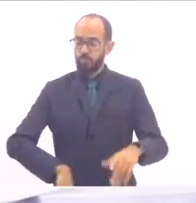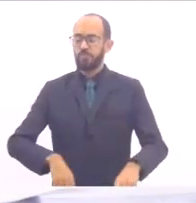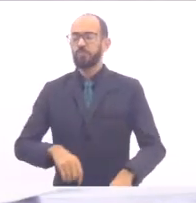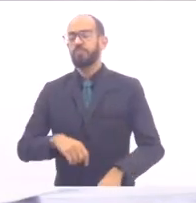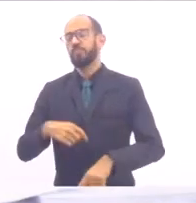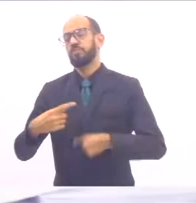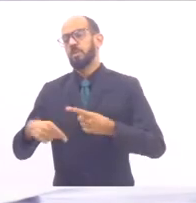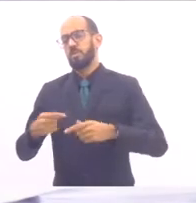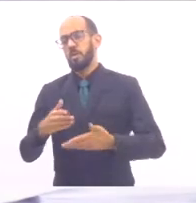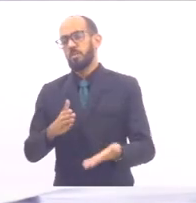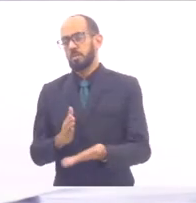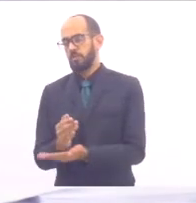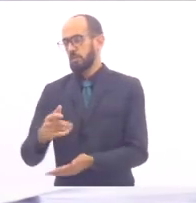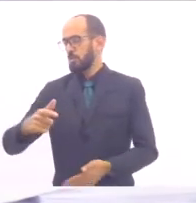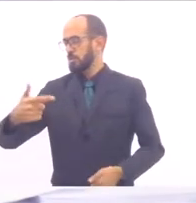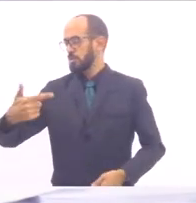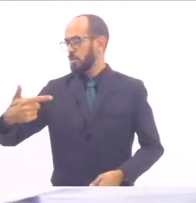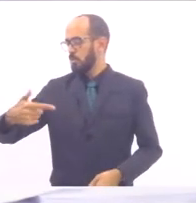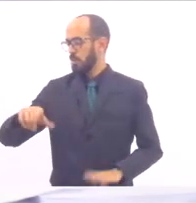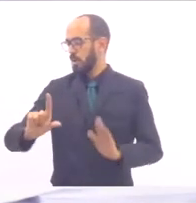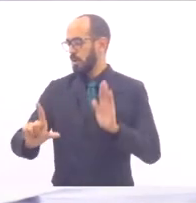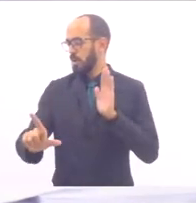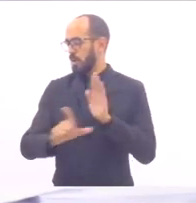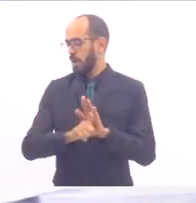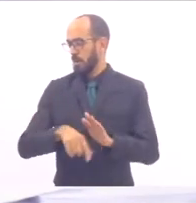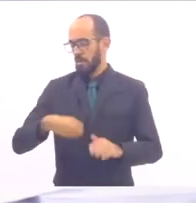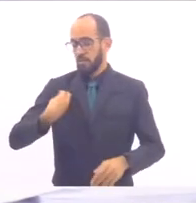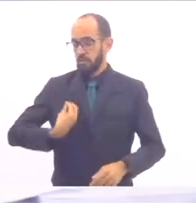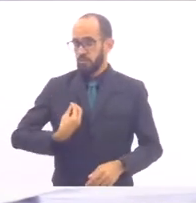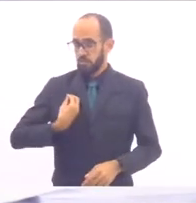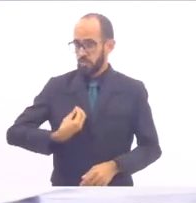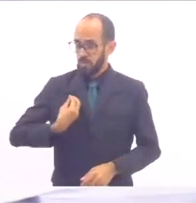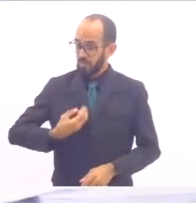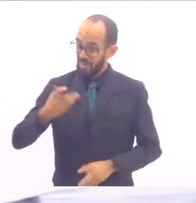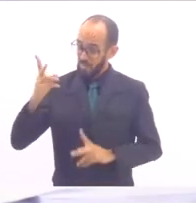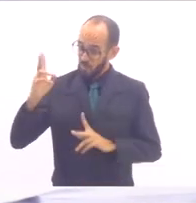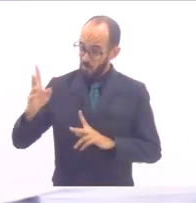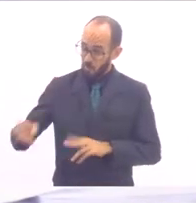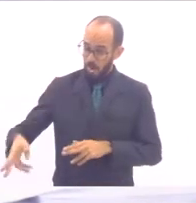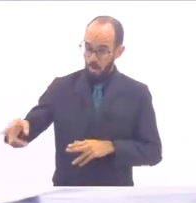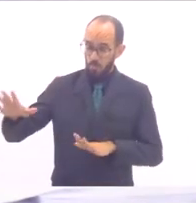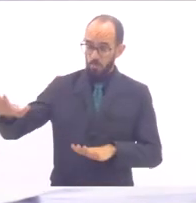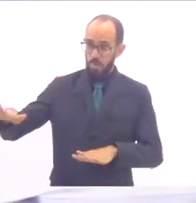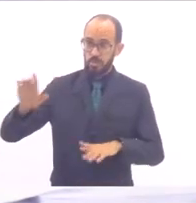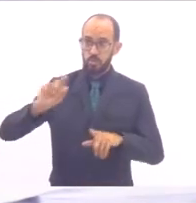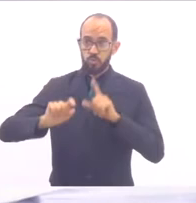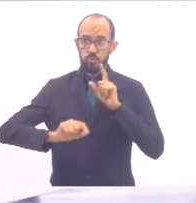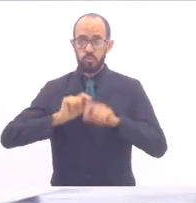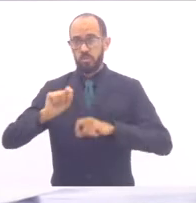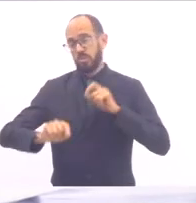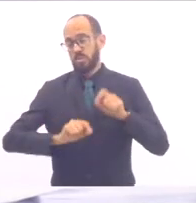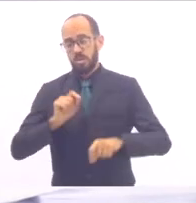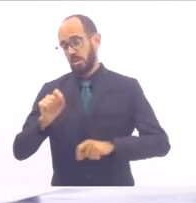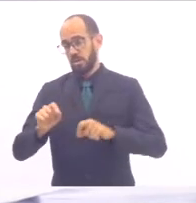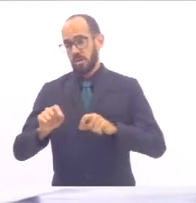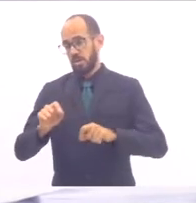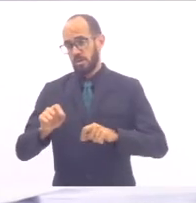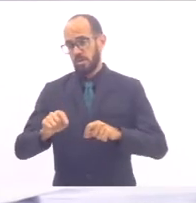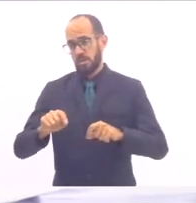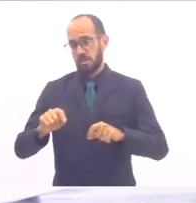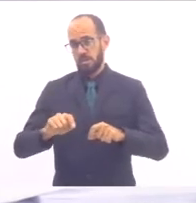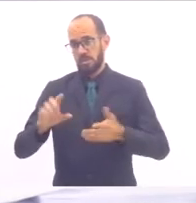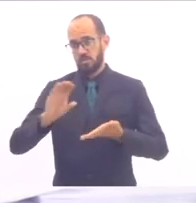eu aprovei uma segunda lei, e essa está em vigor, que é a mesma coisa, mas ao invés de ser recurso do